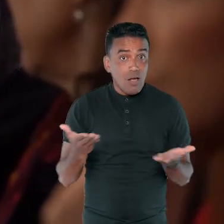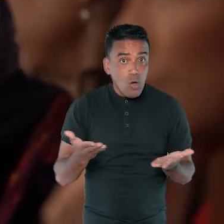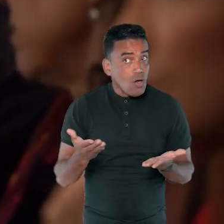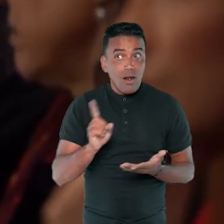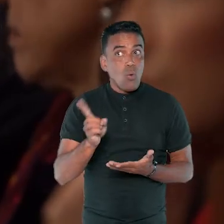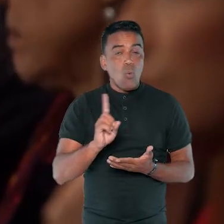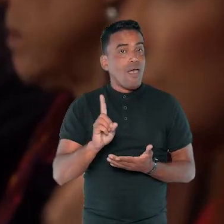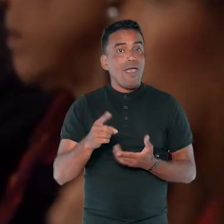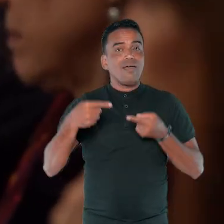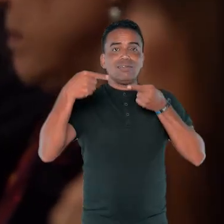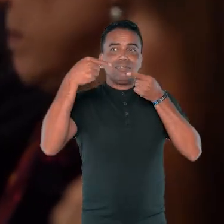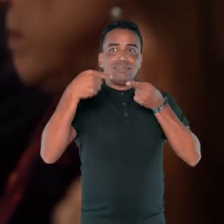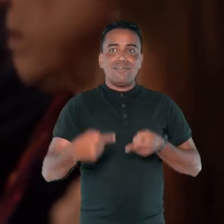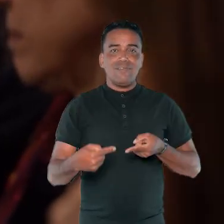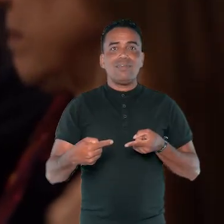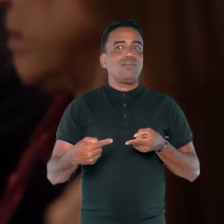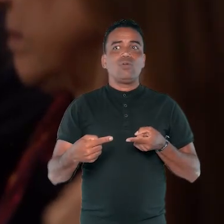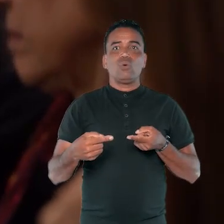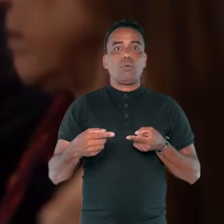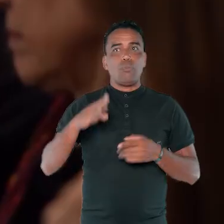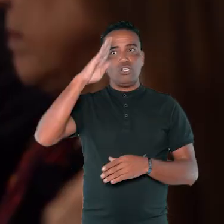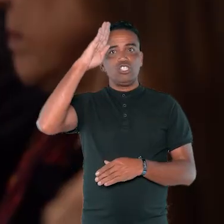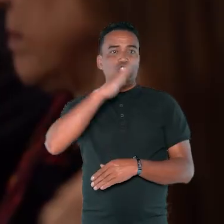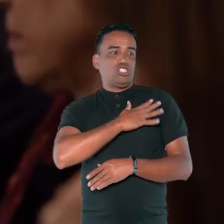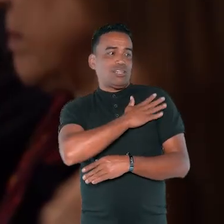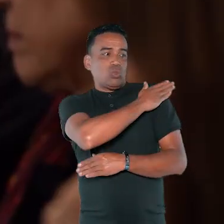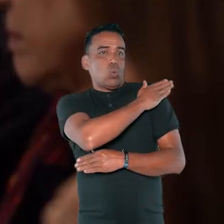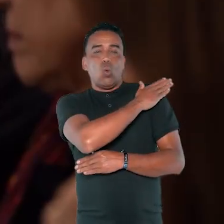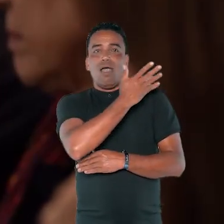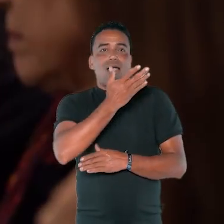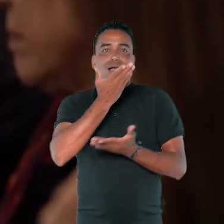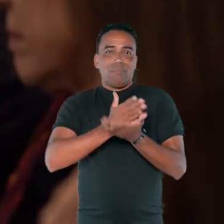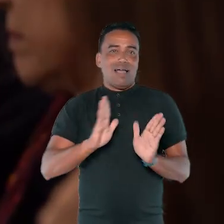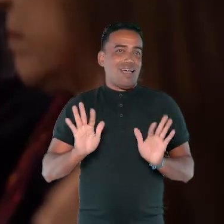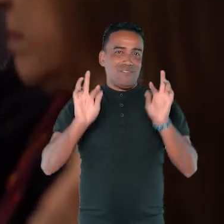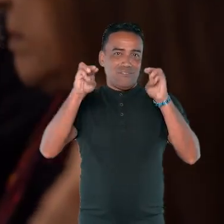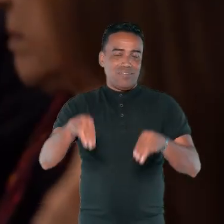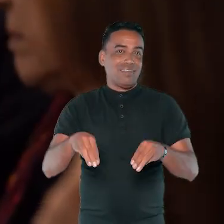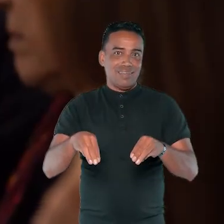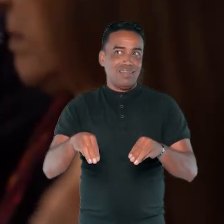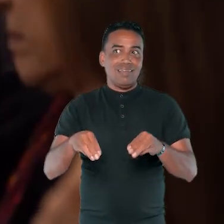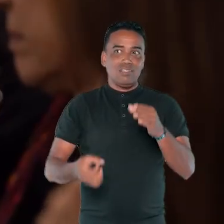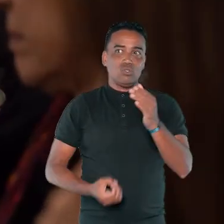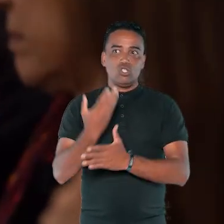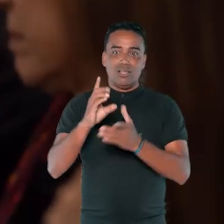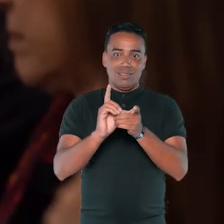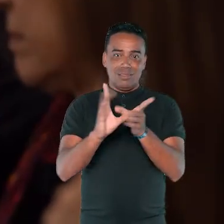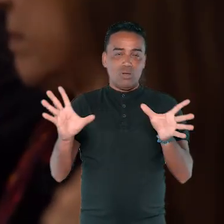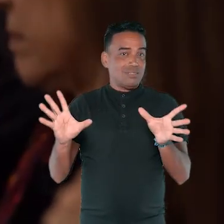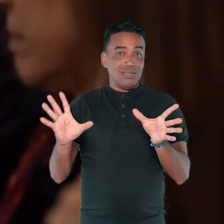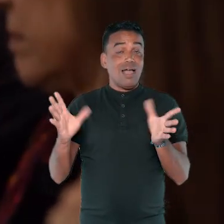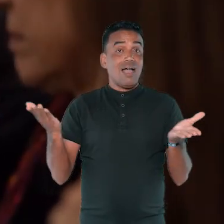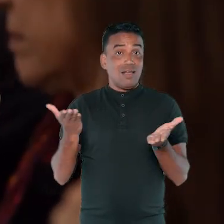do desafio de romper com uma ditadura e e ter uma democracia. Né? A gente